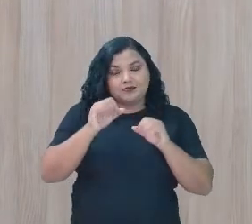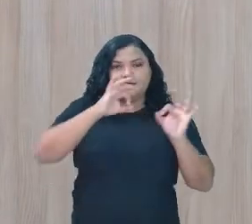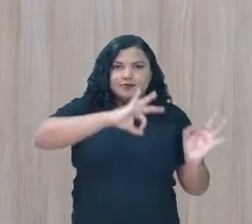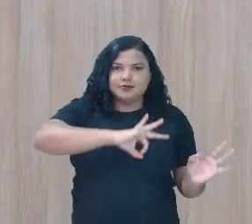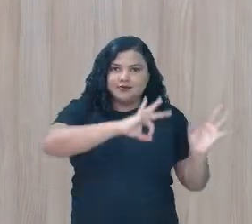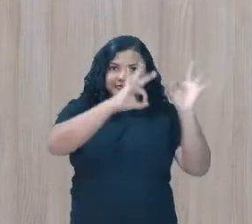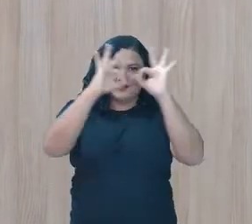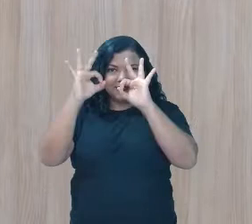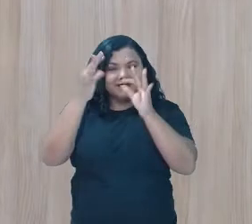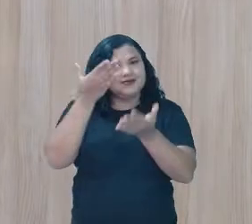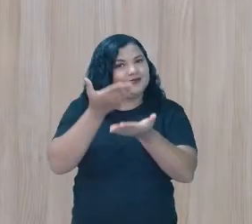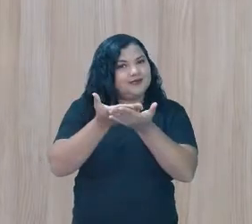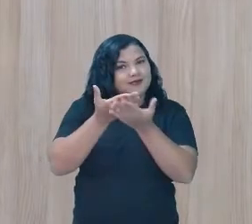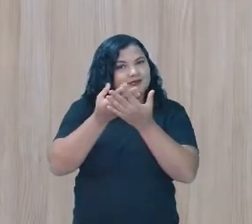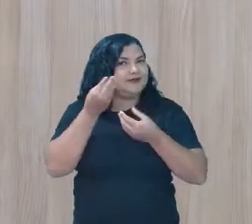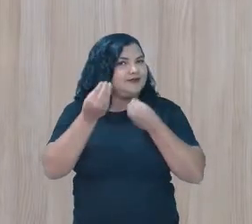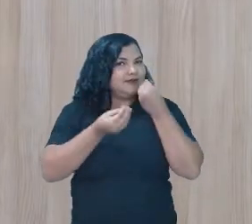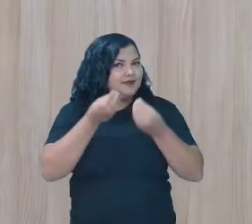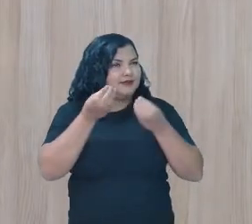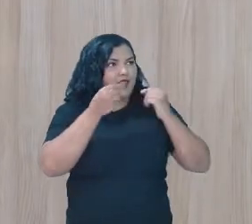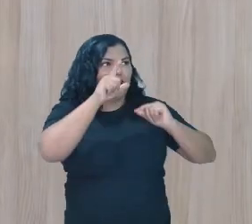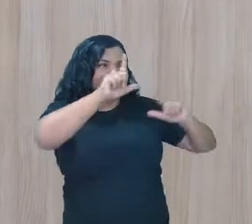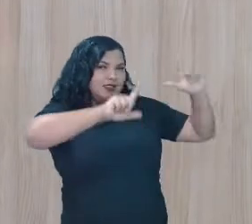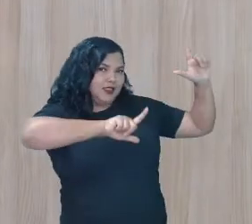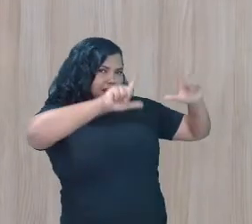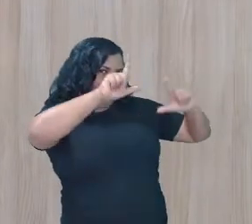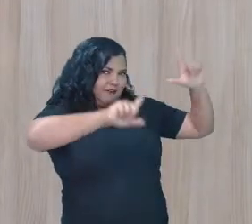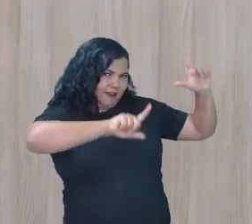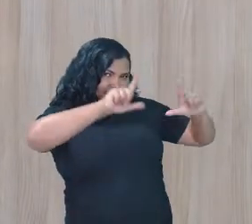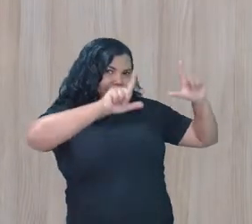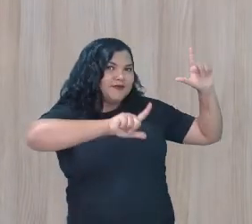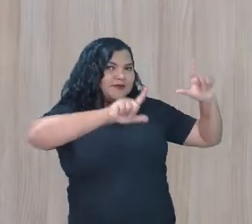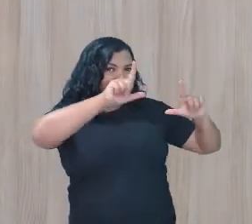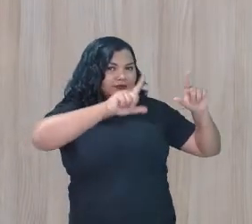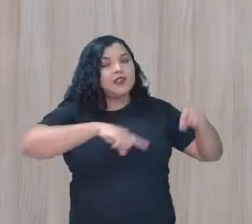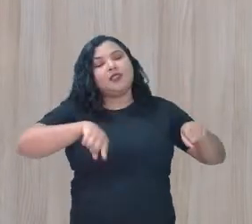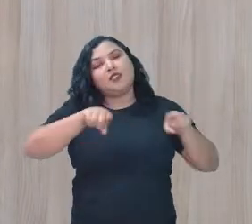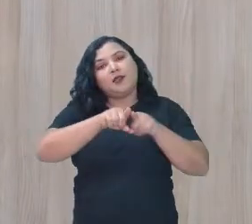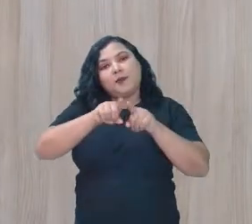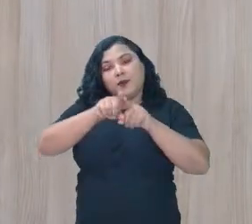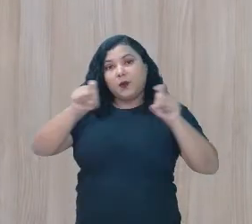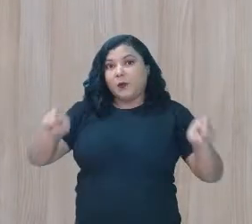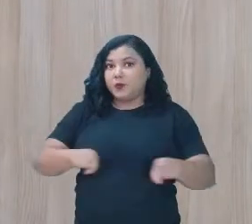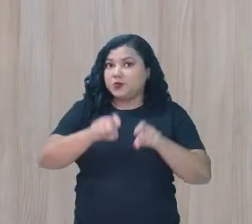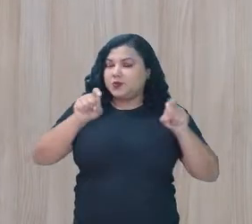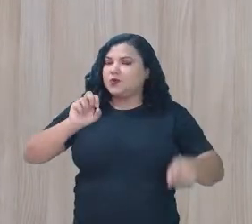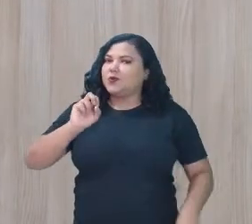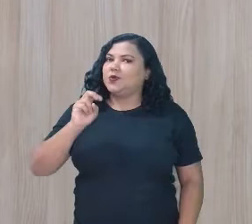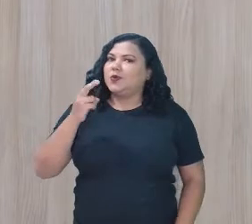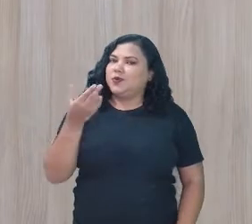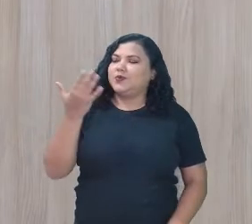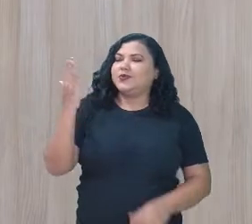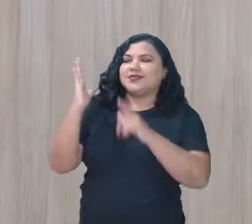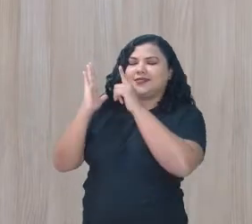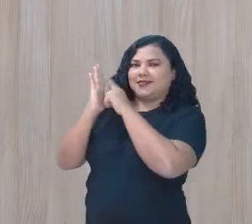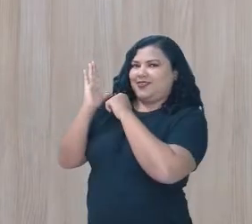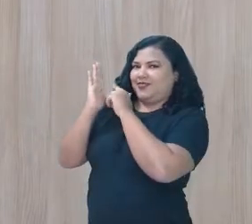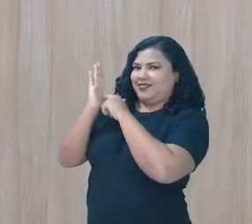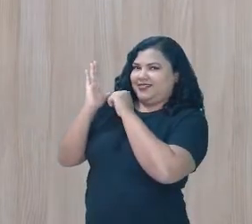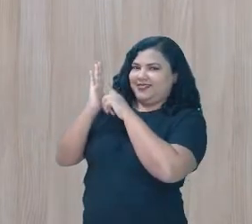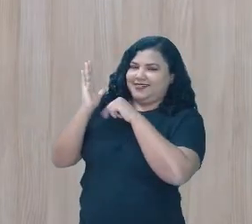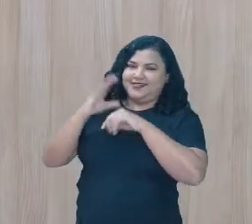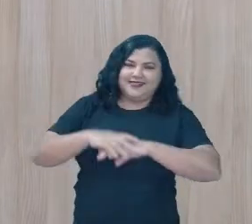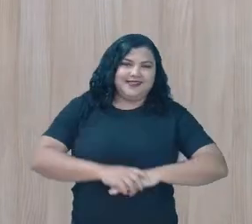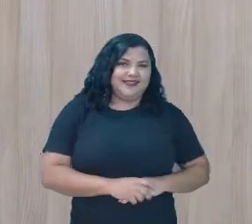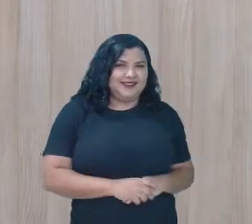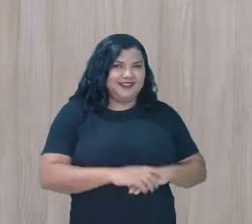aí as nossas aulas pela TV, ao vivaço, pelo computador ou pelo celular, certo?